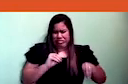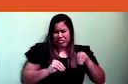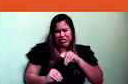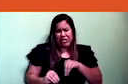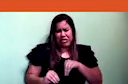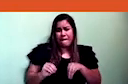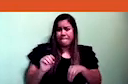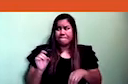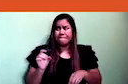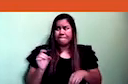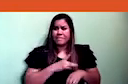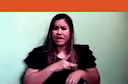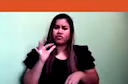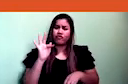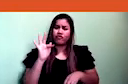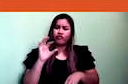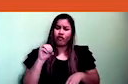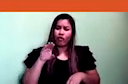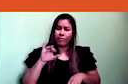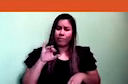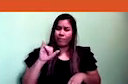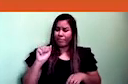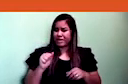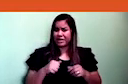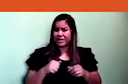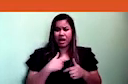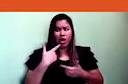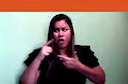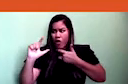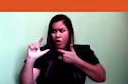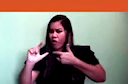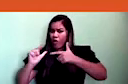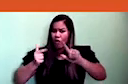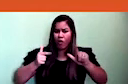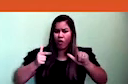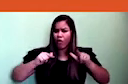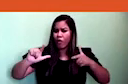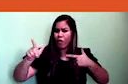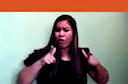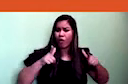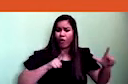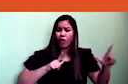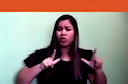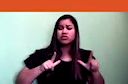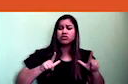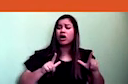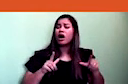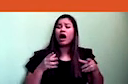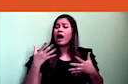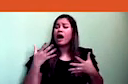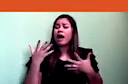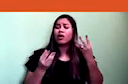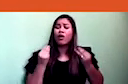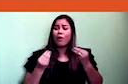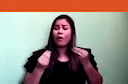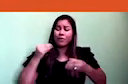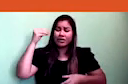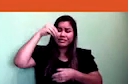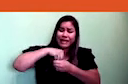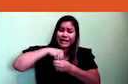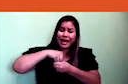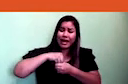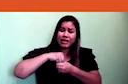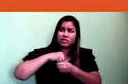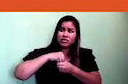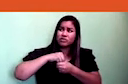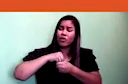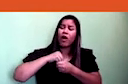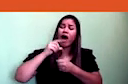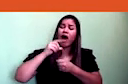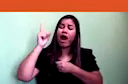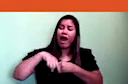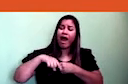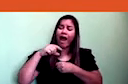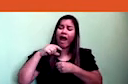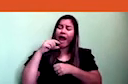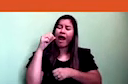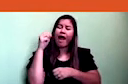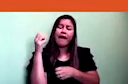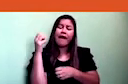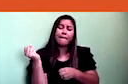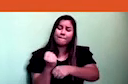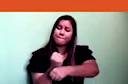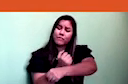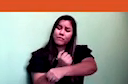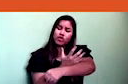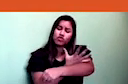ansiedade e tantos outros, eles têm, na sua maioria dos casos, raízes emocionais que podem estar adormecidas